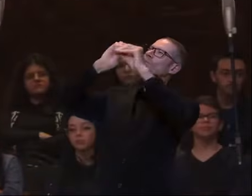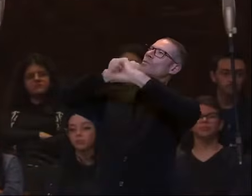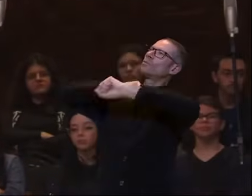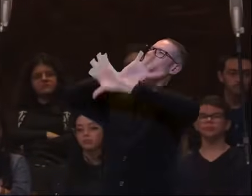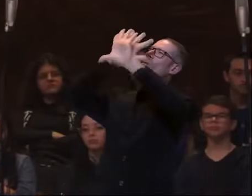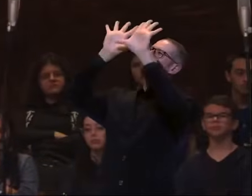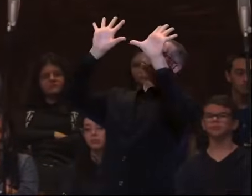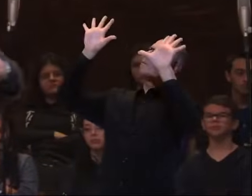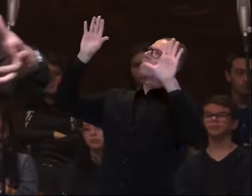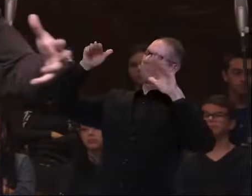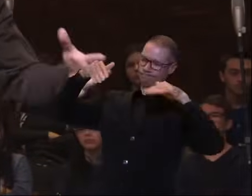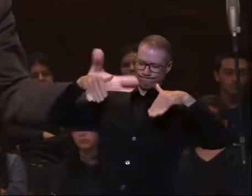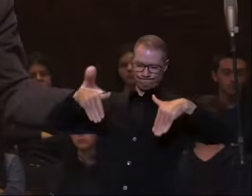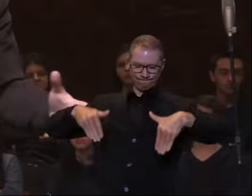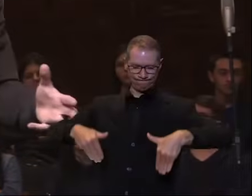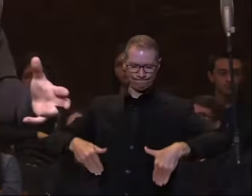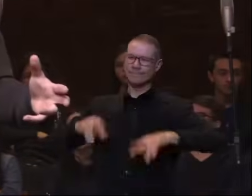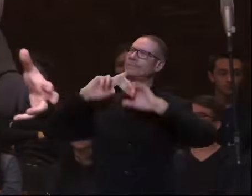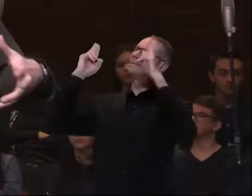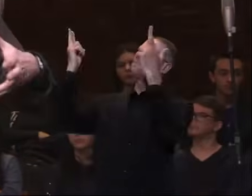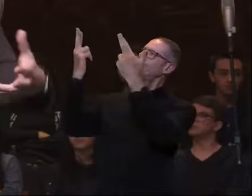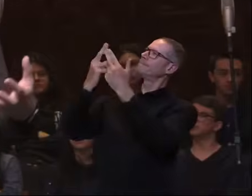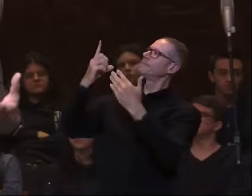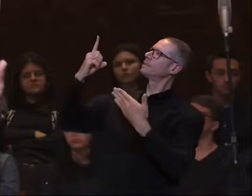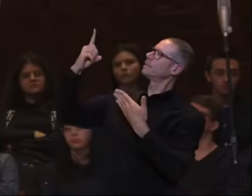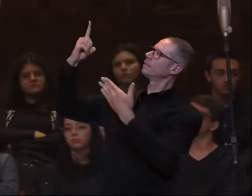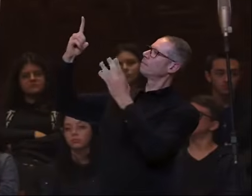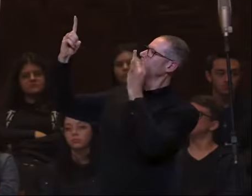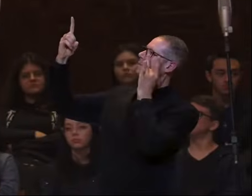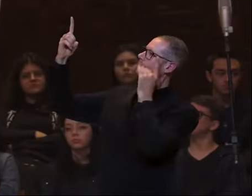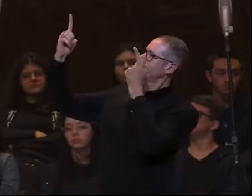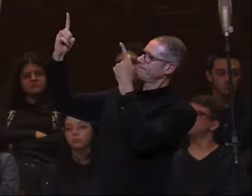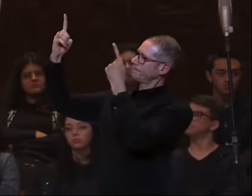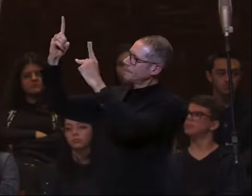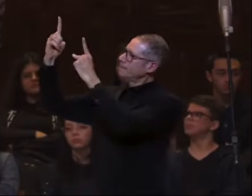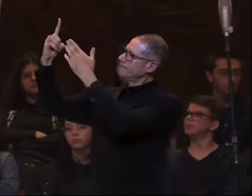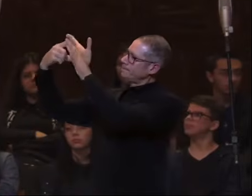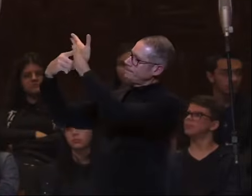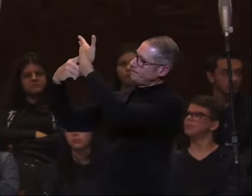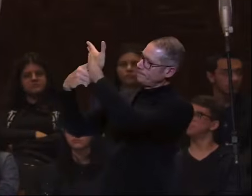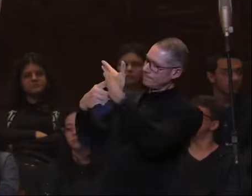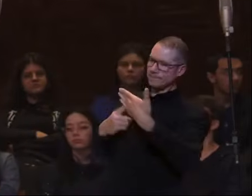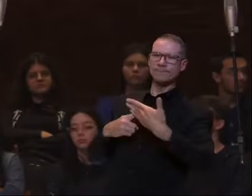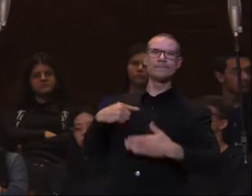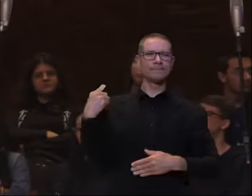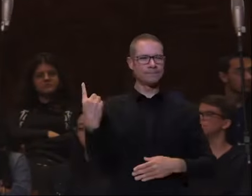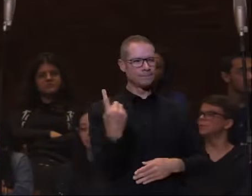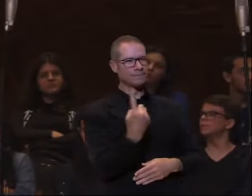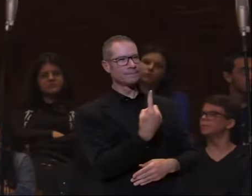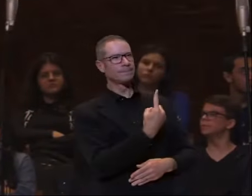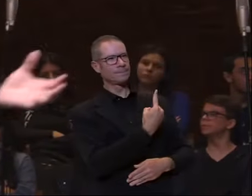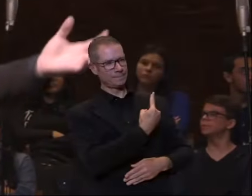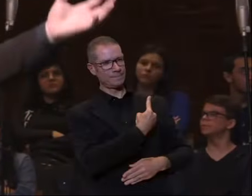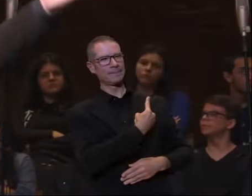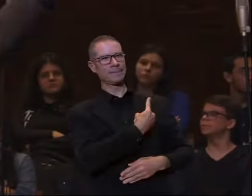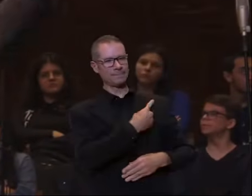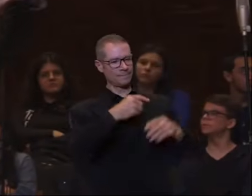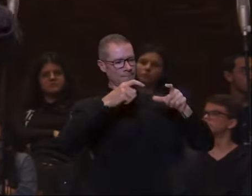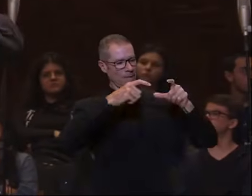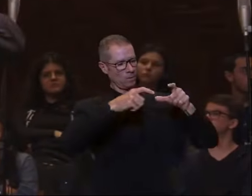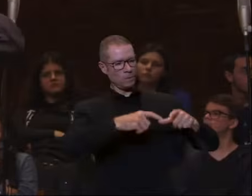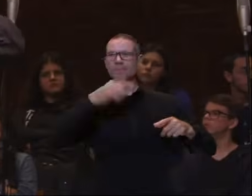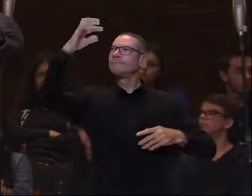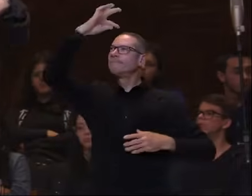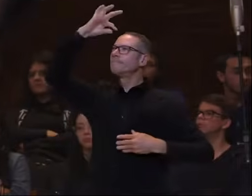majestade, um lugar onde a presença de Deus é revelada a nós, o lugar onde